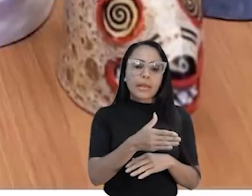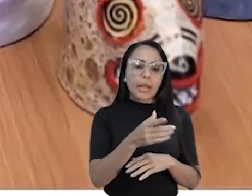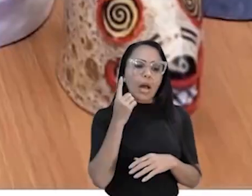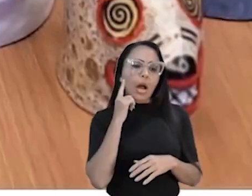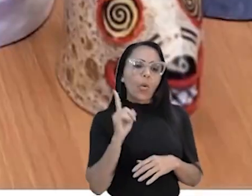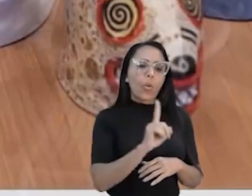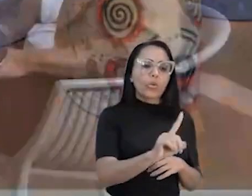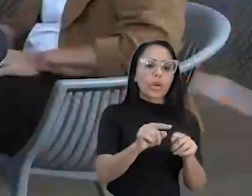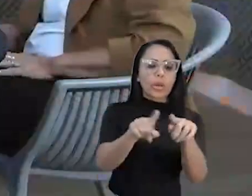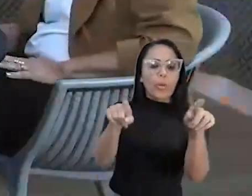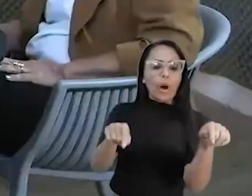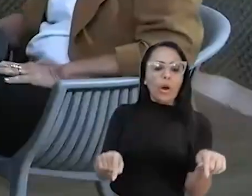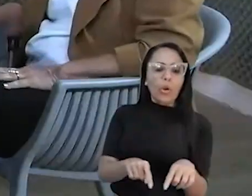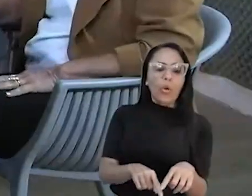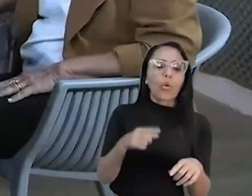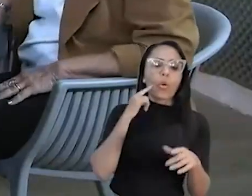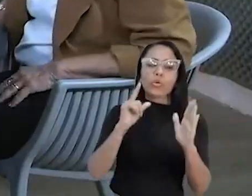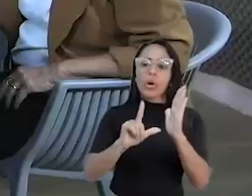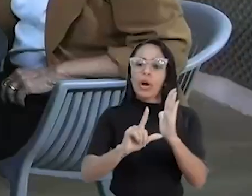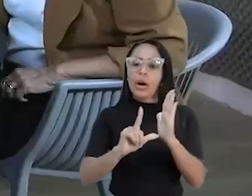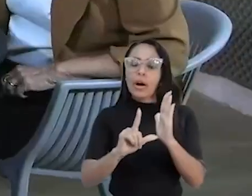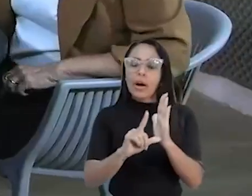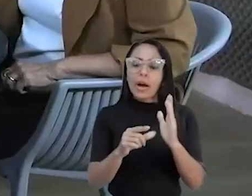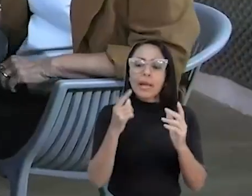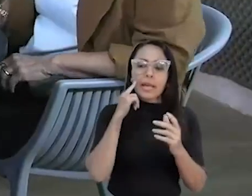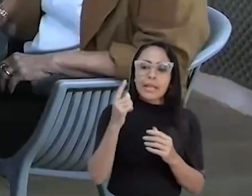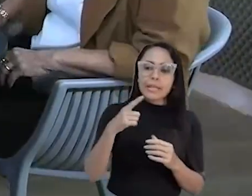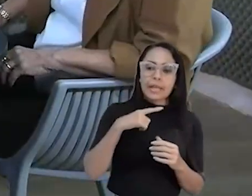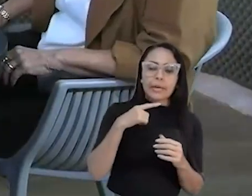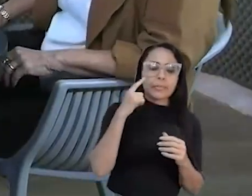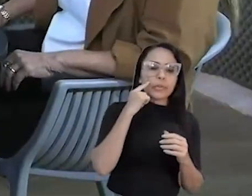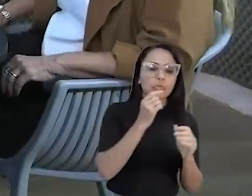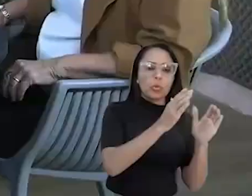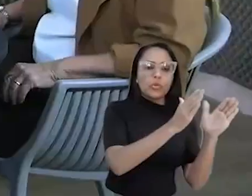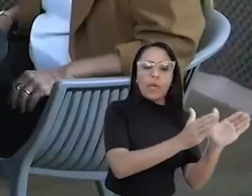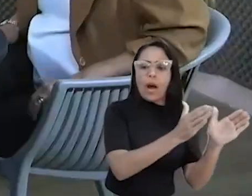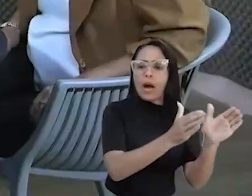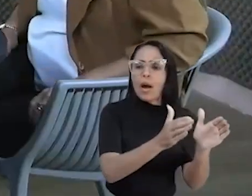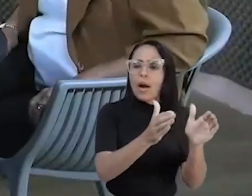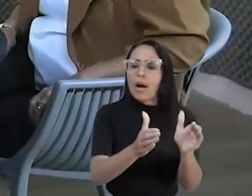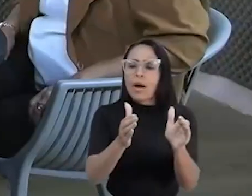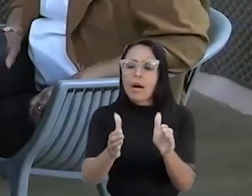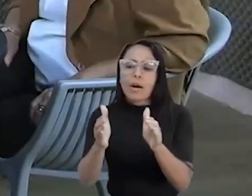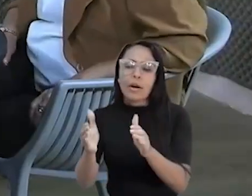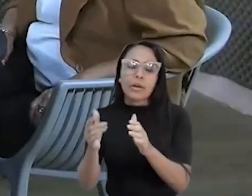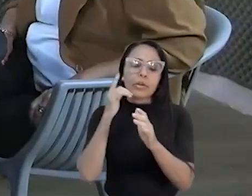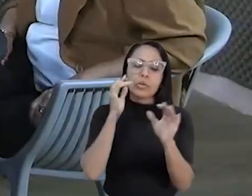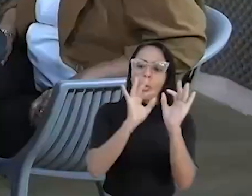né? Que é uma loja e que ele está exposto vários